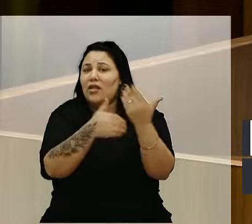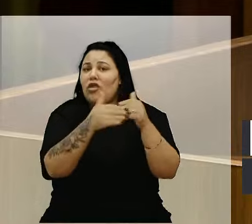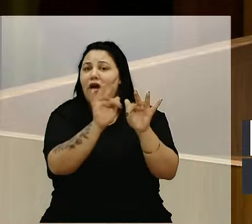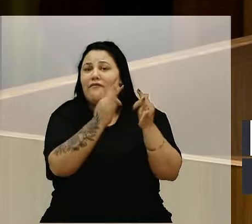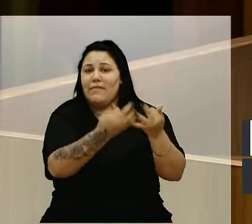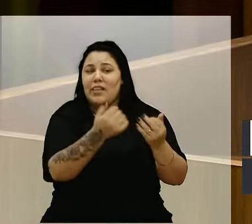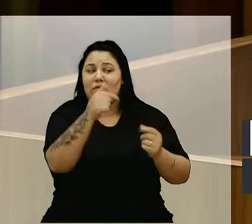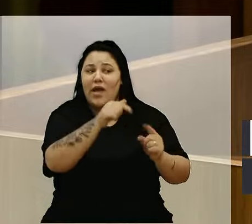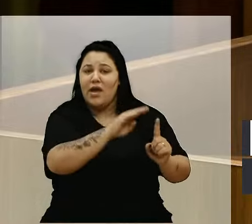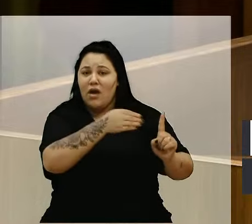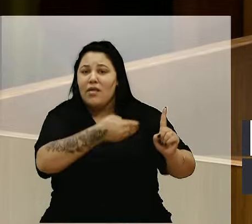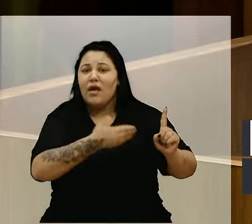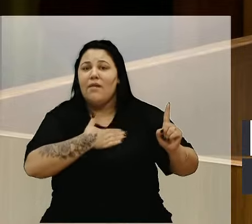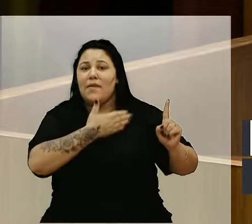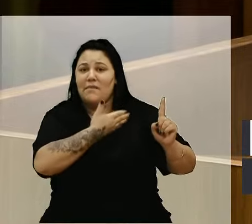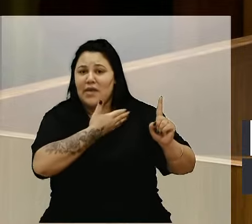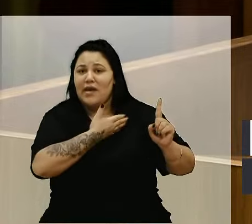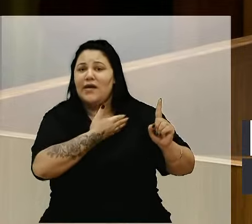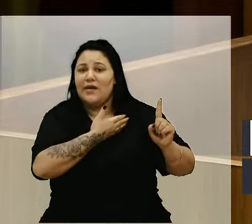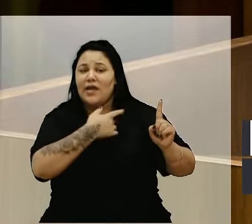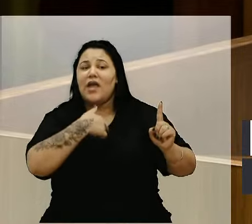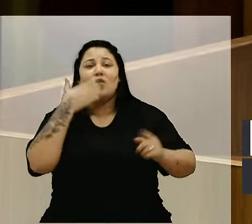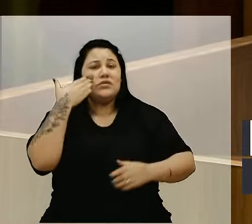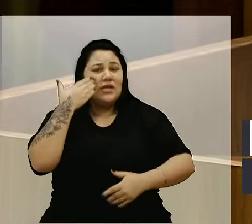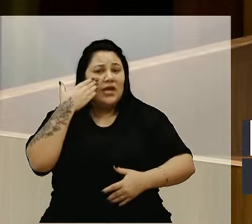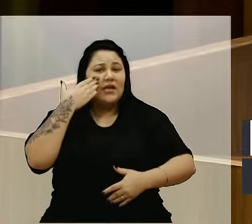Johnny, tem muito a ver com a luta